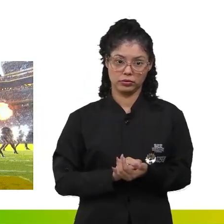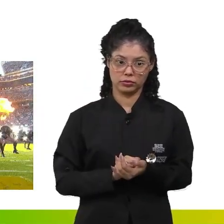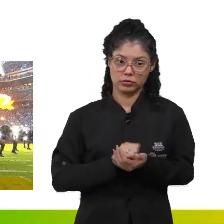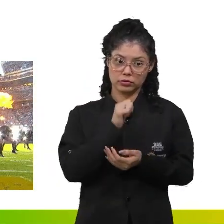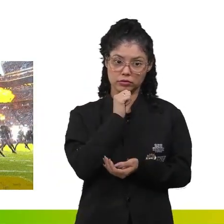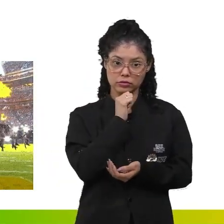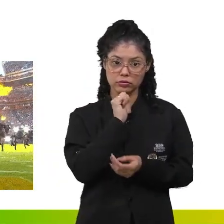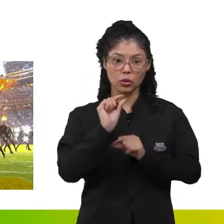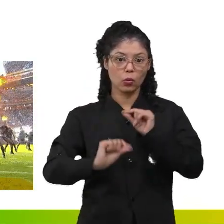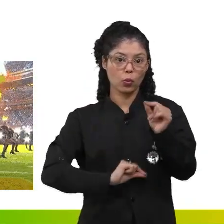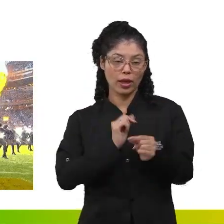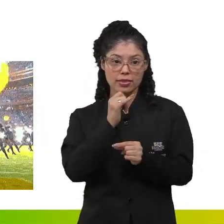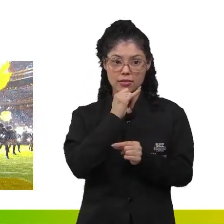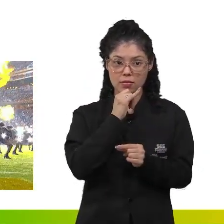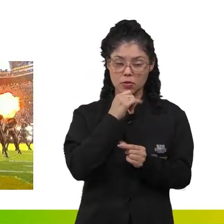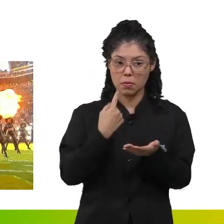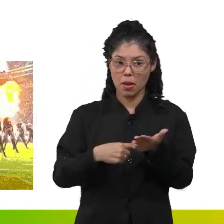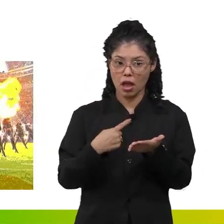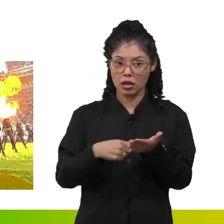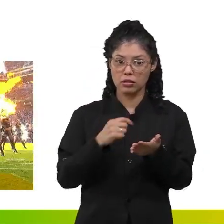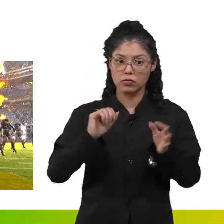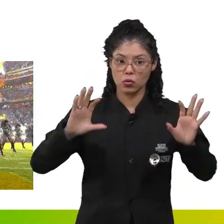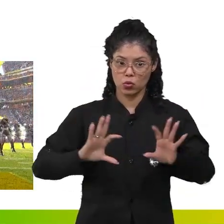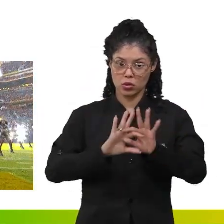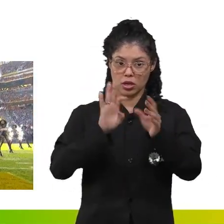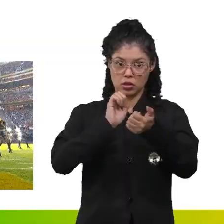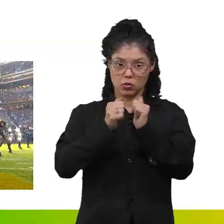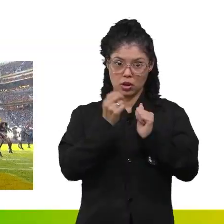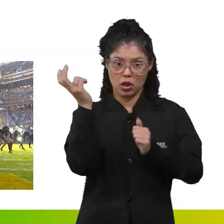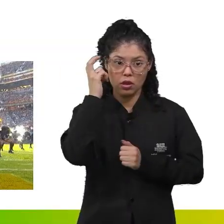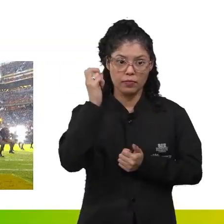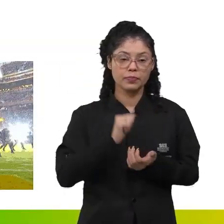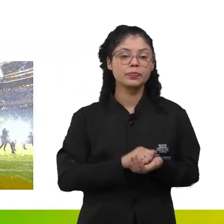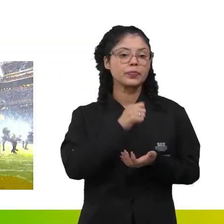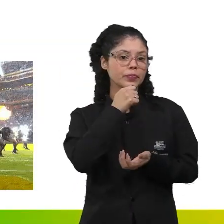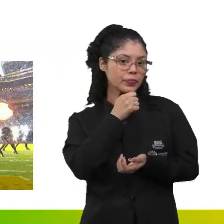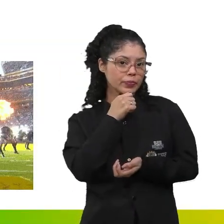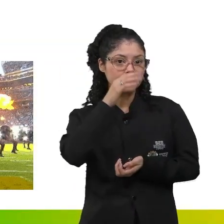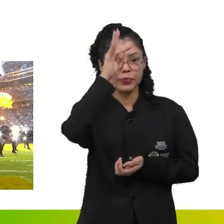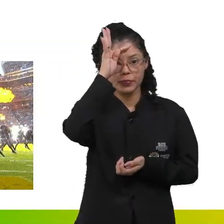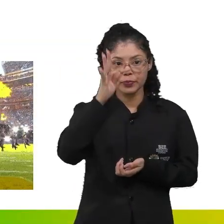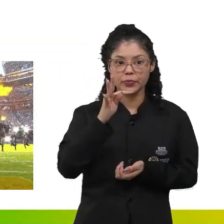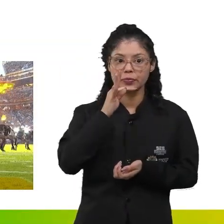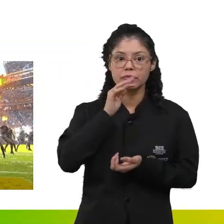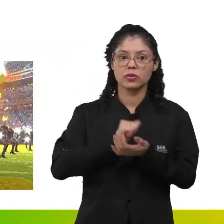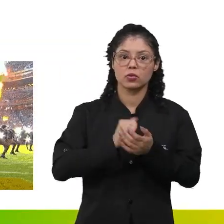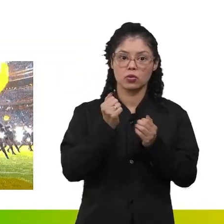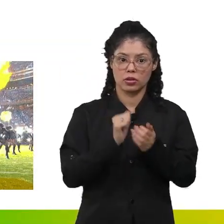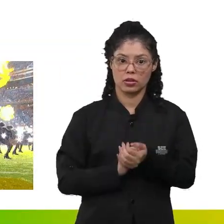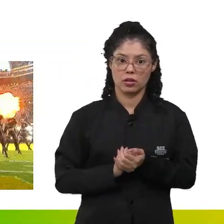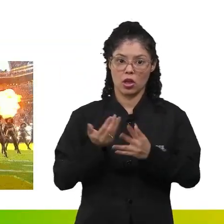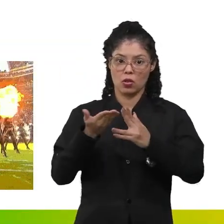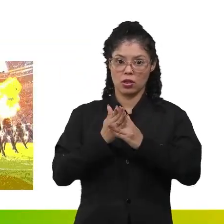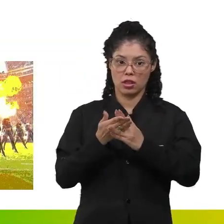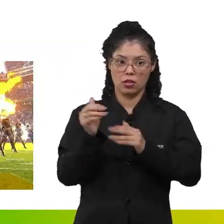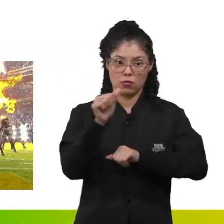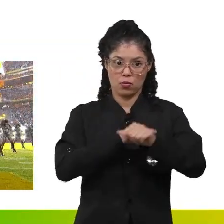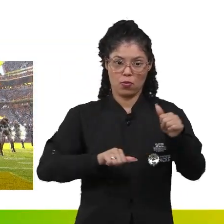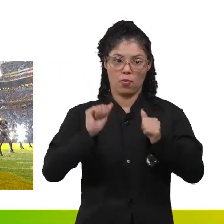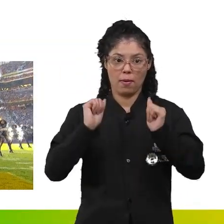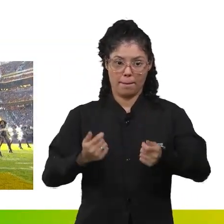League, é um exemplo marcante de fusão entre esporte, cultura e entretenimento. Seu tradicional show do intervalo